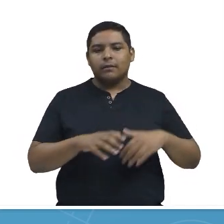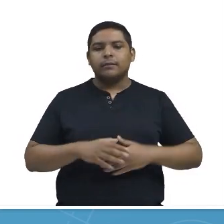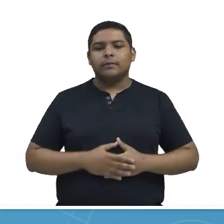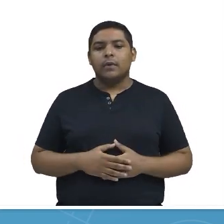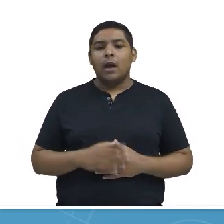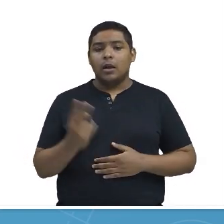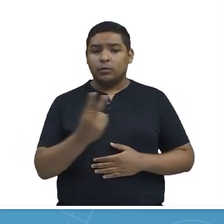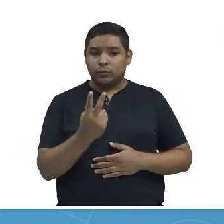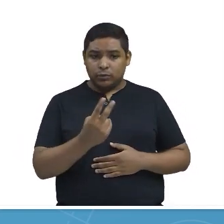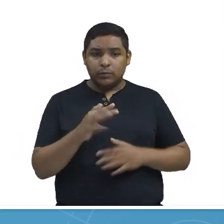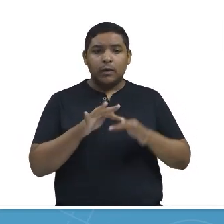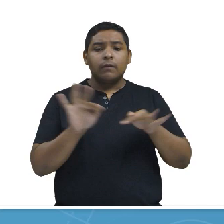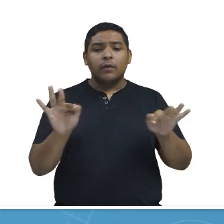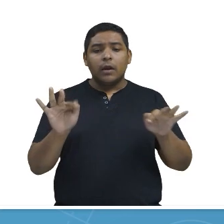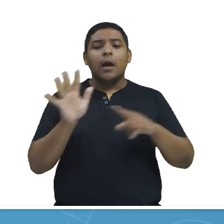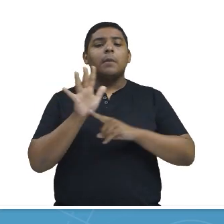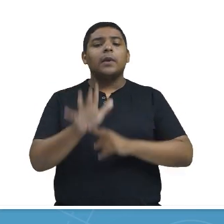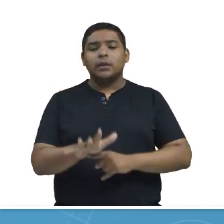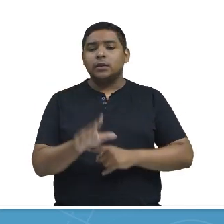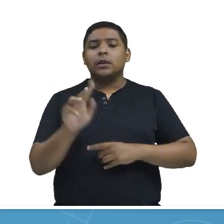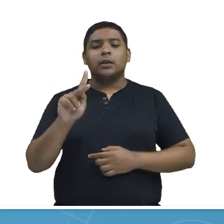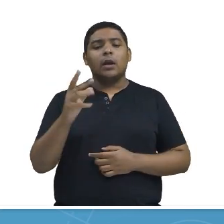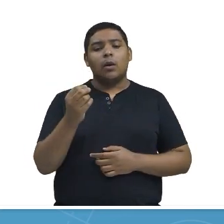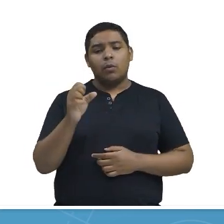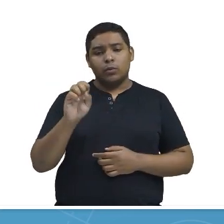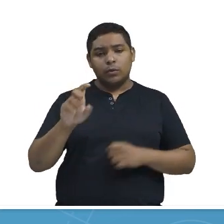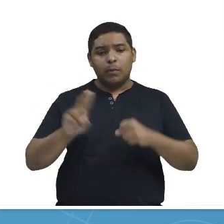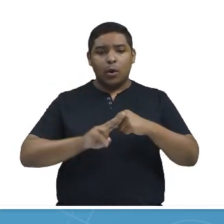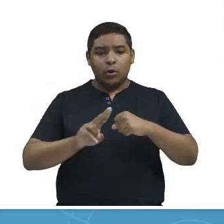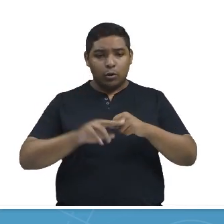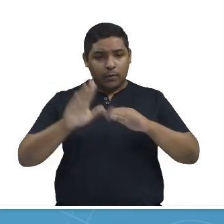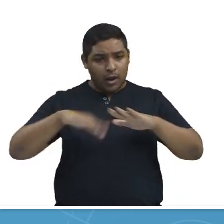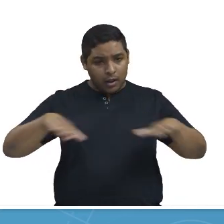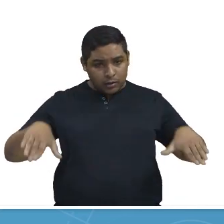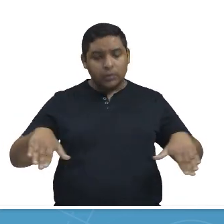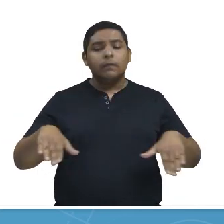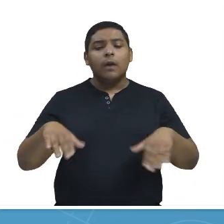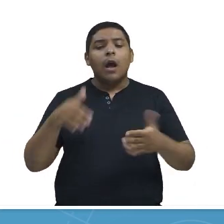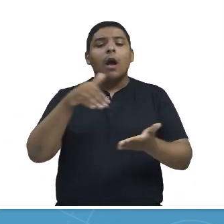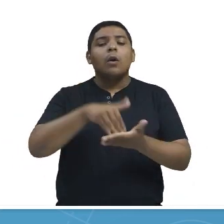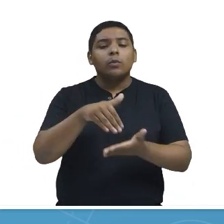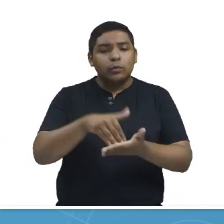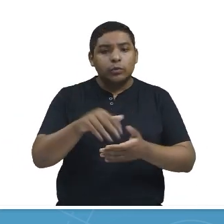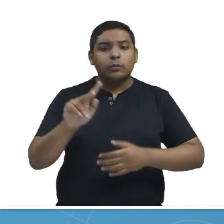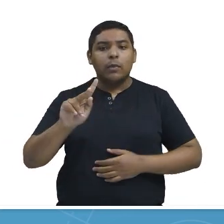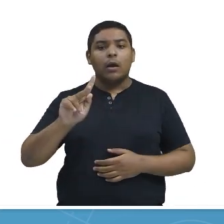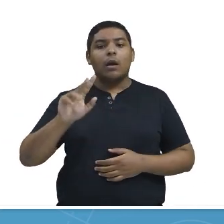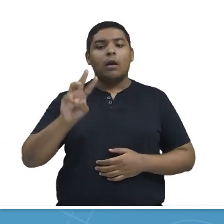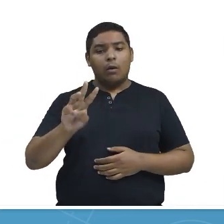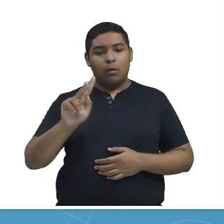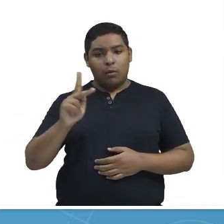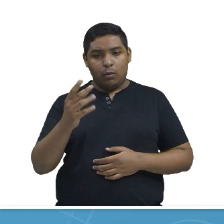lacunas. As duas primeiras frases apresentam whose como pronome relativo. E na última, entretanto, é